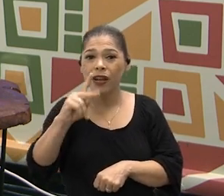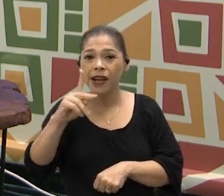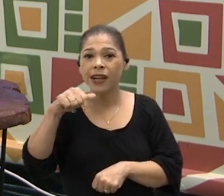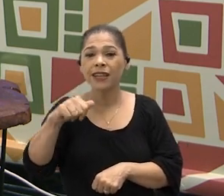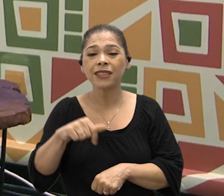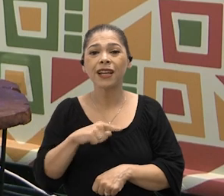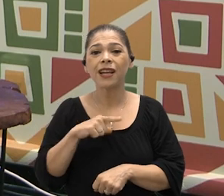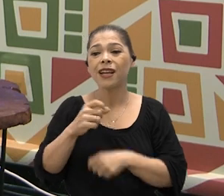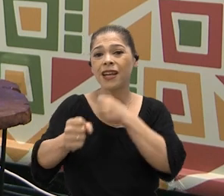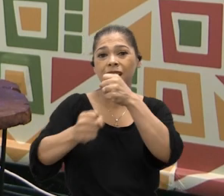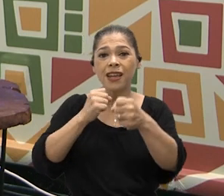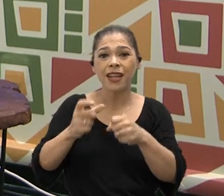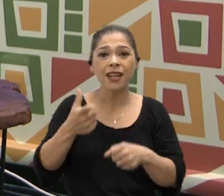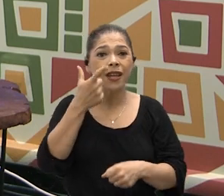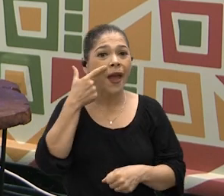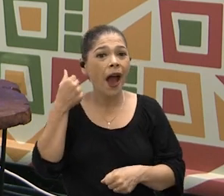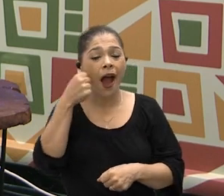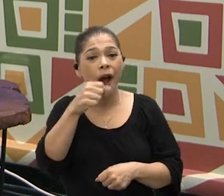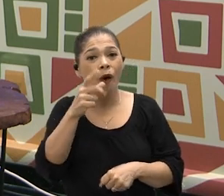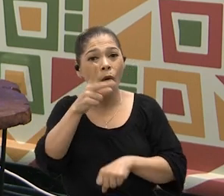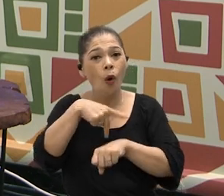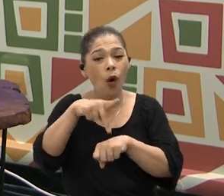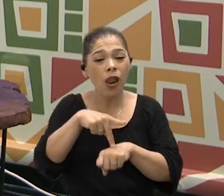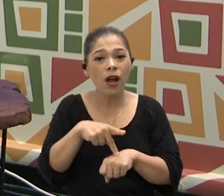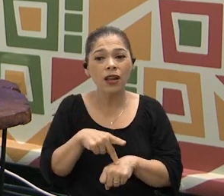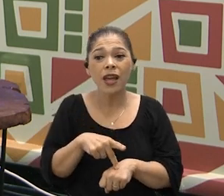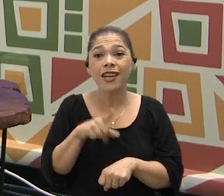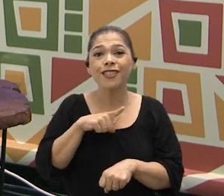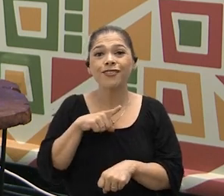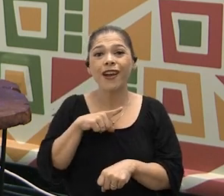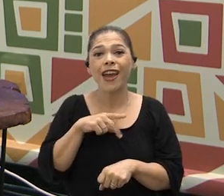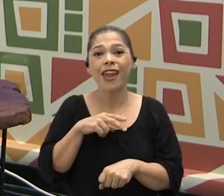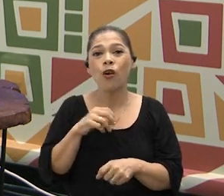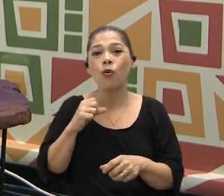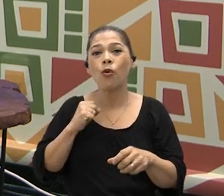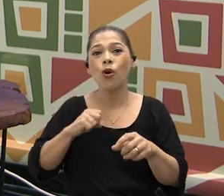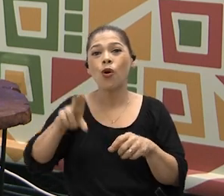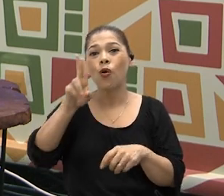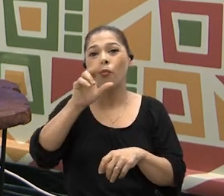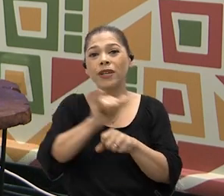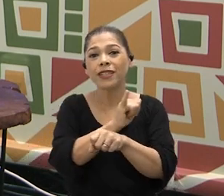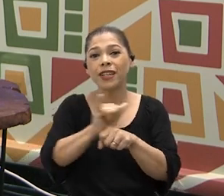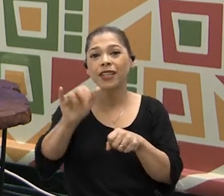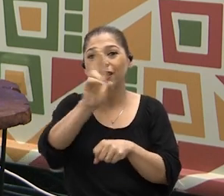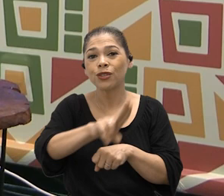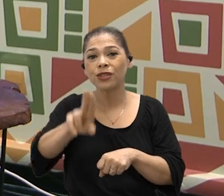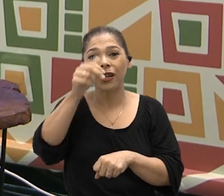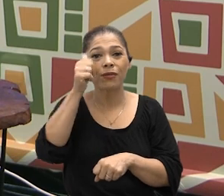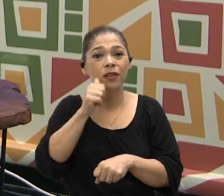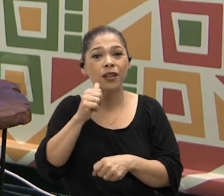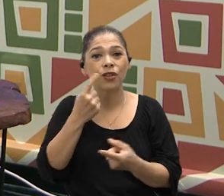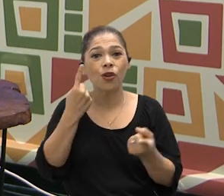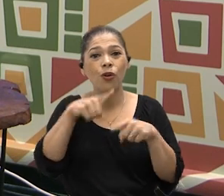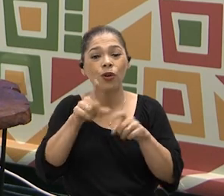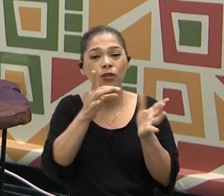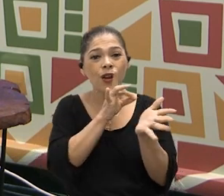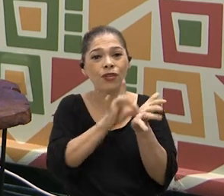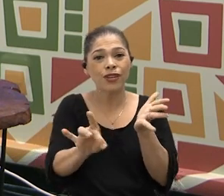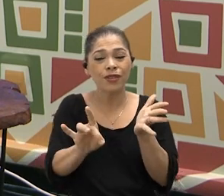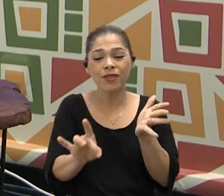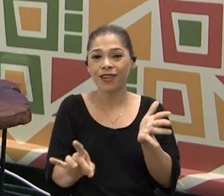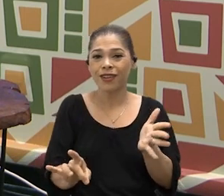podcast ele angolano ele falou isso era uma arma utilizada pelas mulheres né contra o inimigo